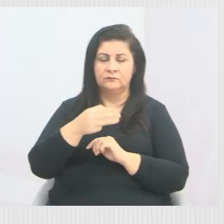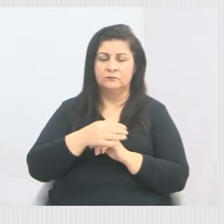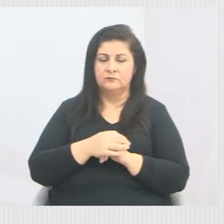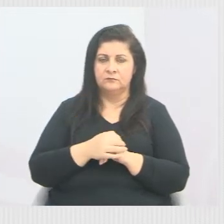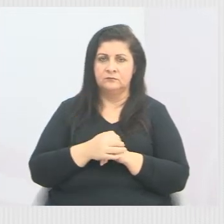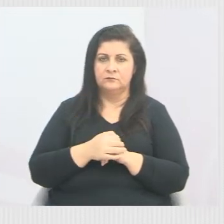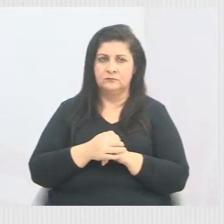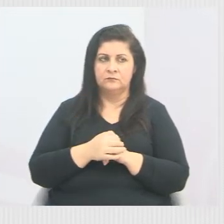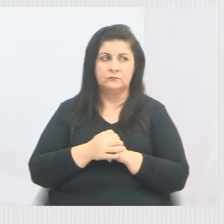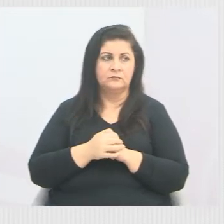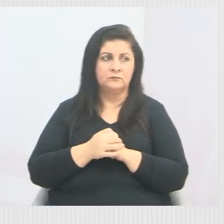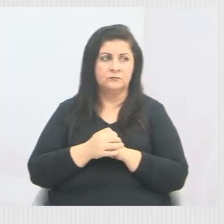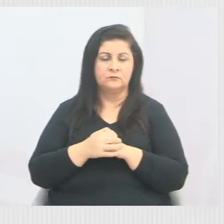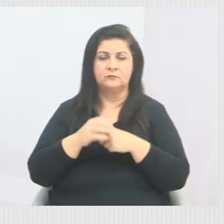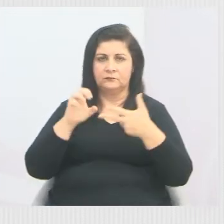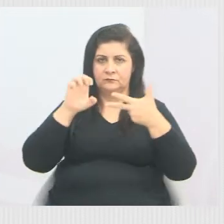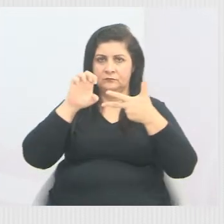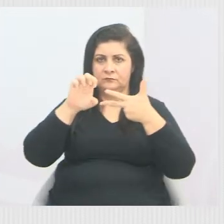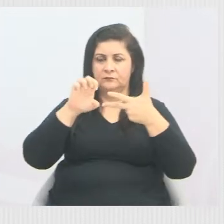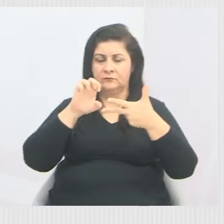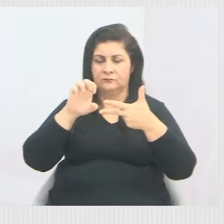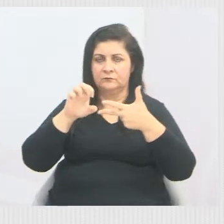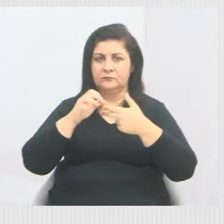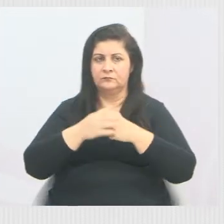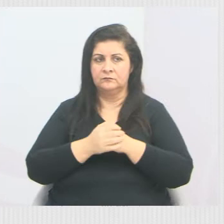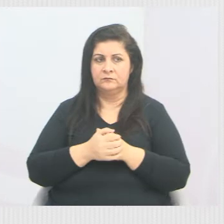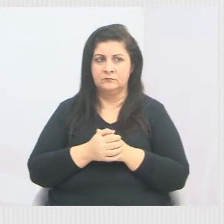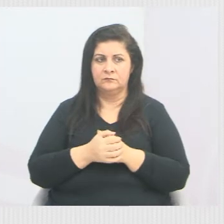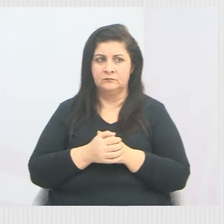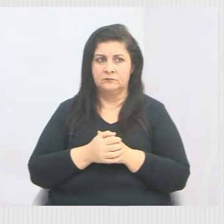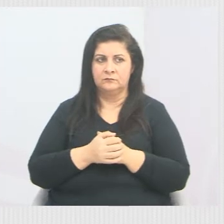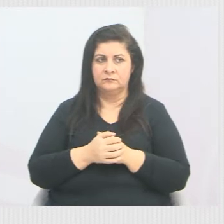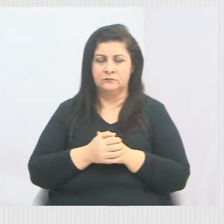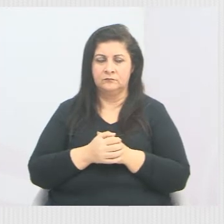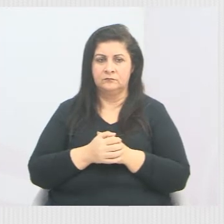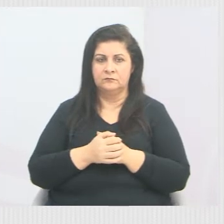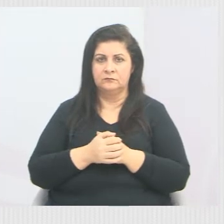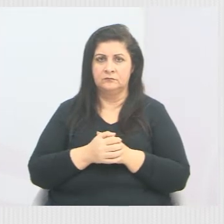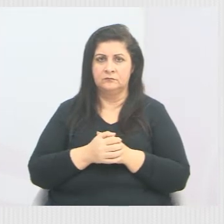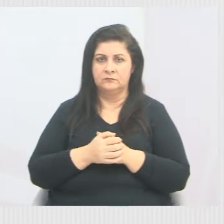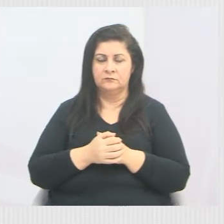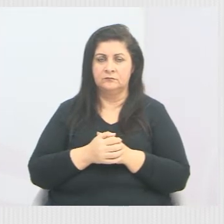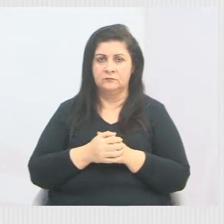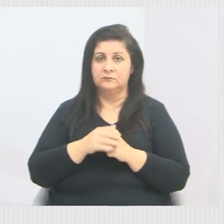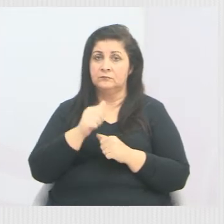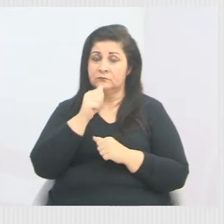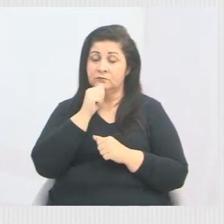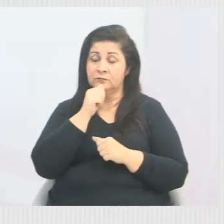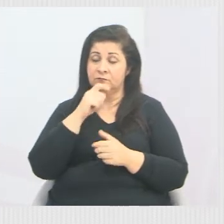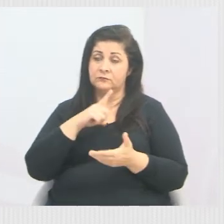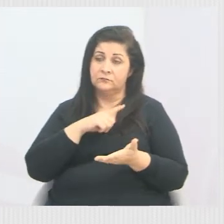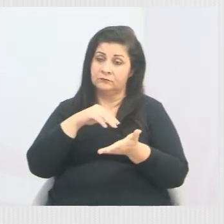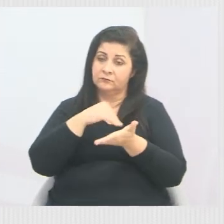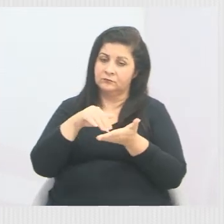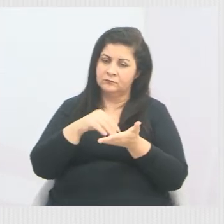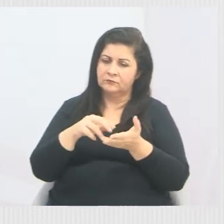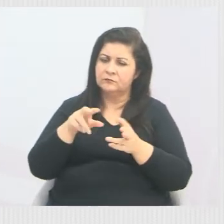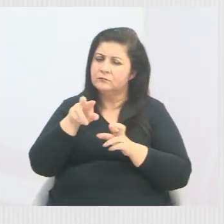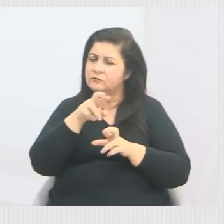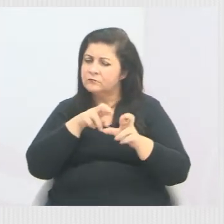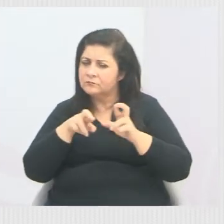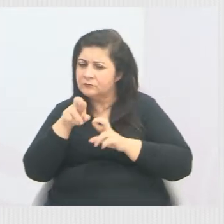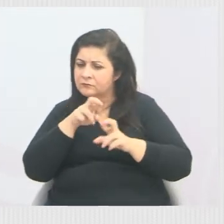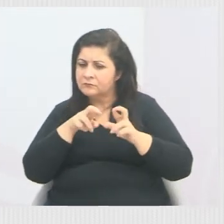18.374.006 de empenhos, né, não processados. Então, ainda as secretarias estão verificando,